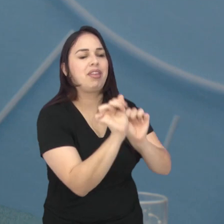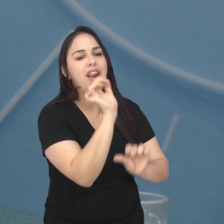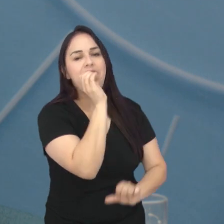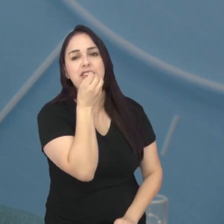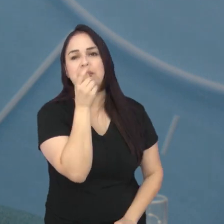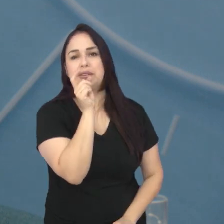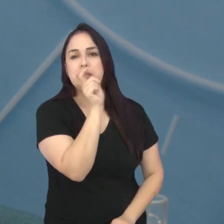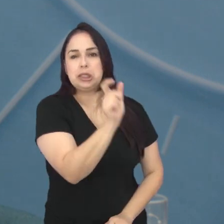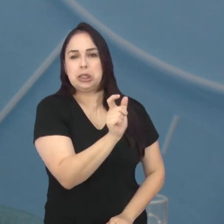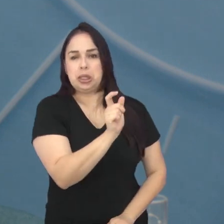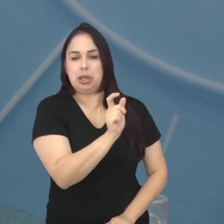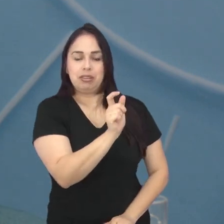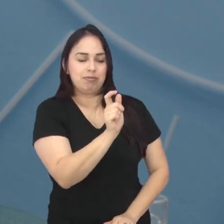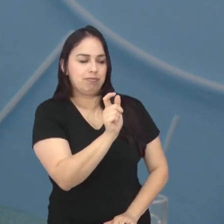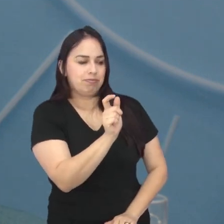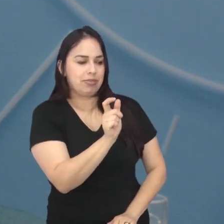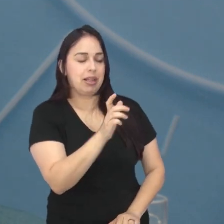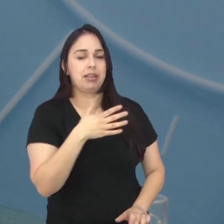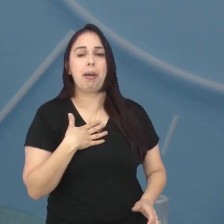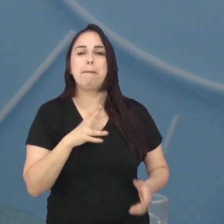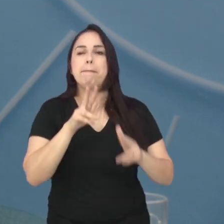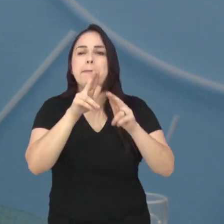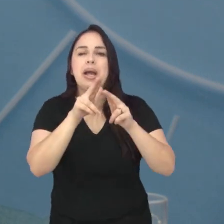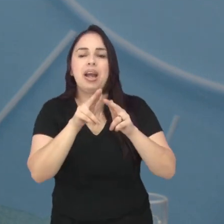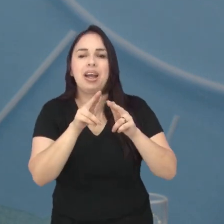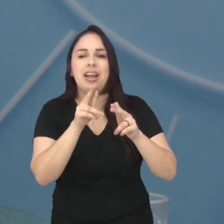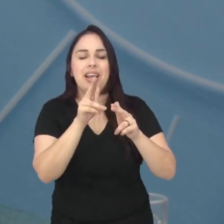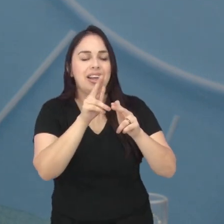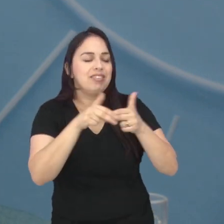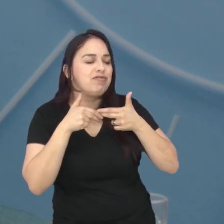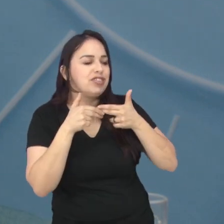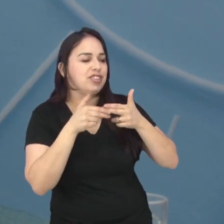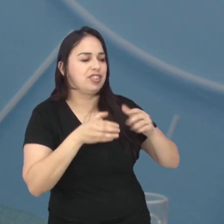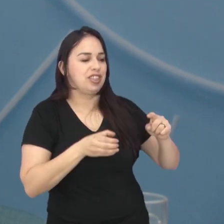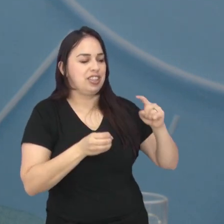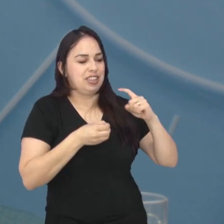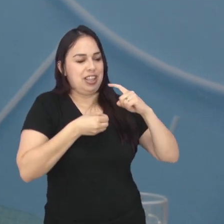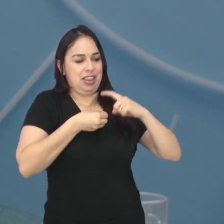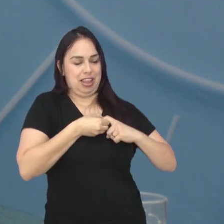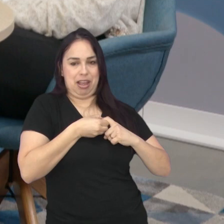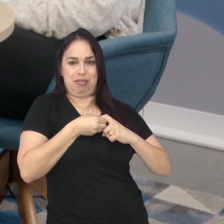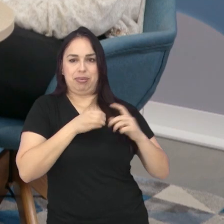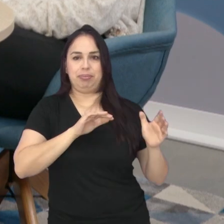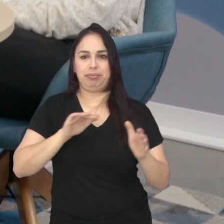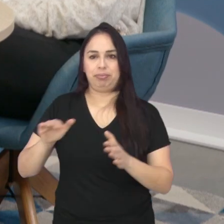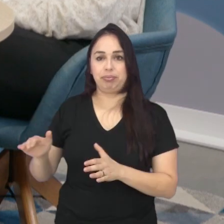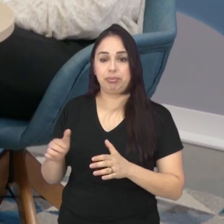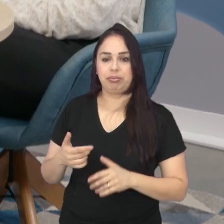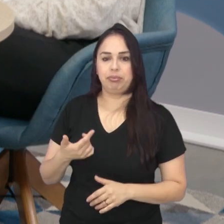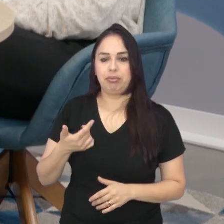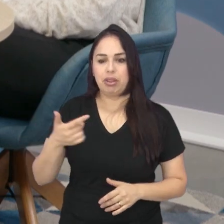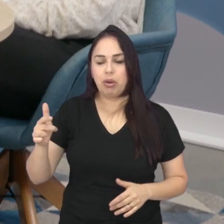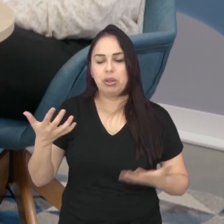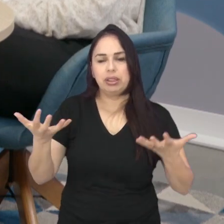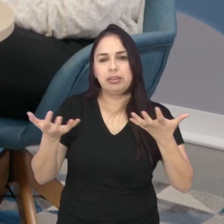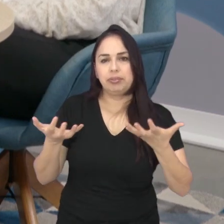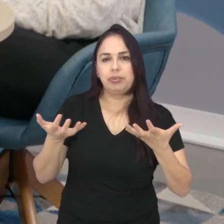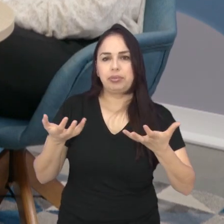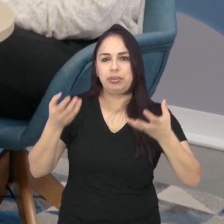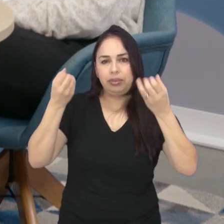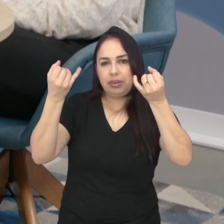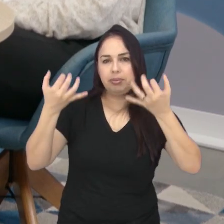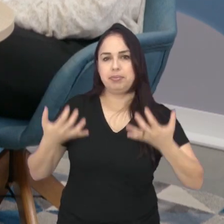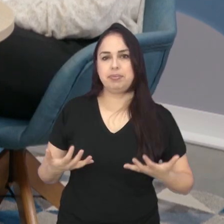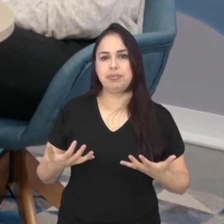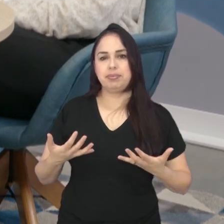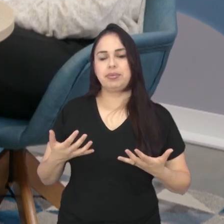vez mais dependente dessa outra pessoa, por isso é tão difícil de sair. Sim, aí tem outras questões que envolvem. Queria falar, a gente